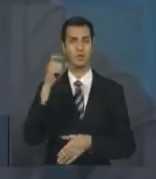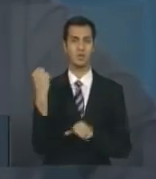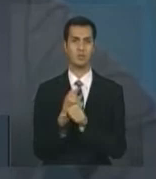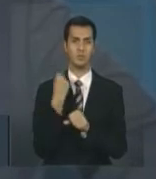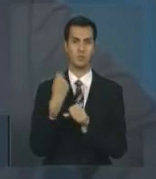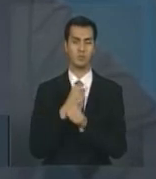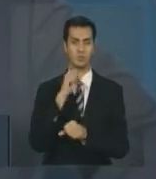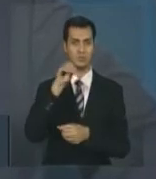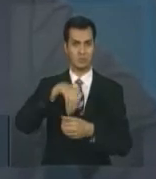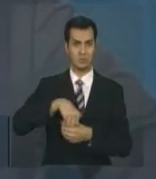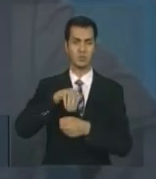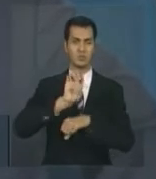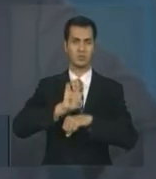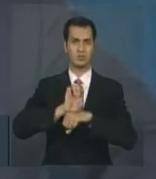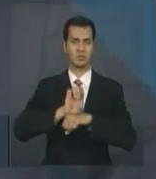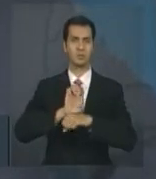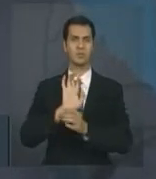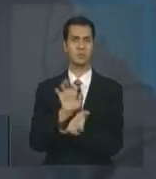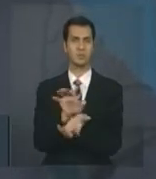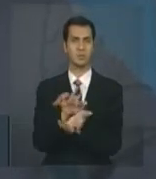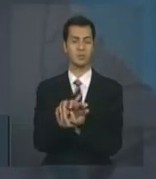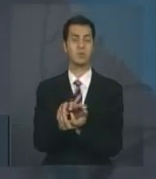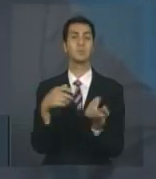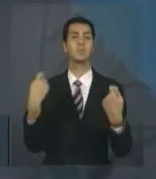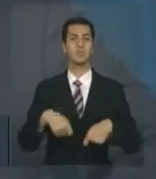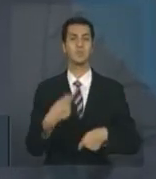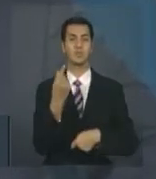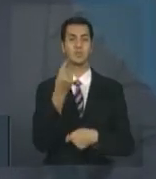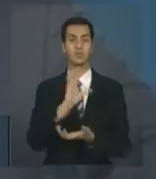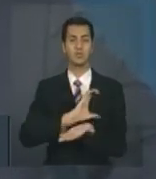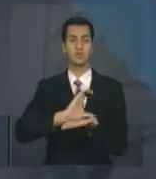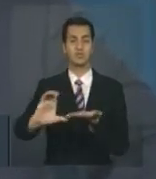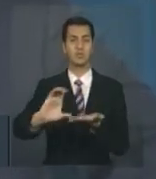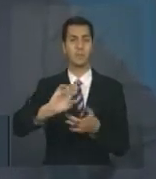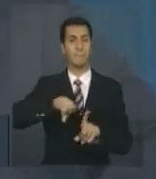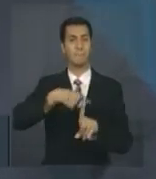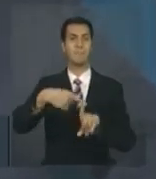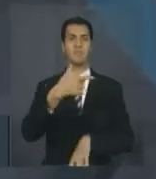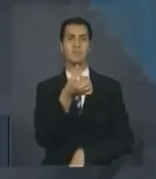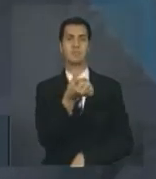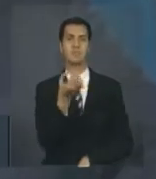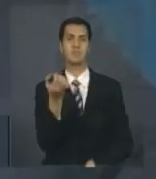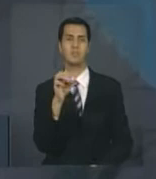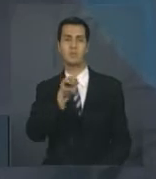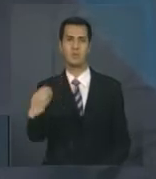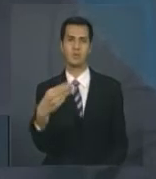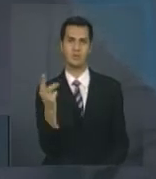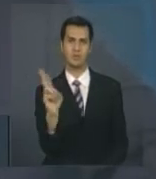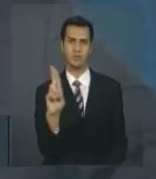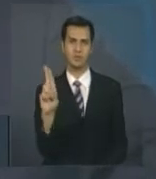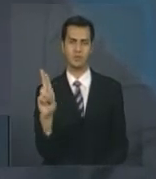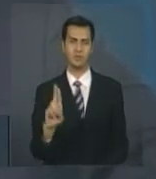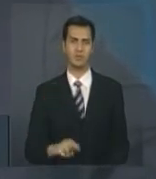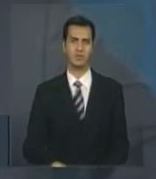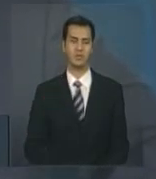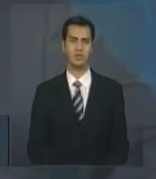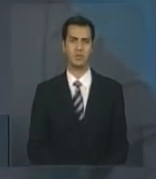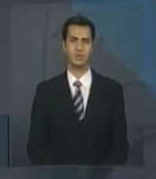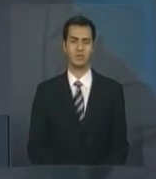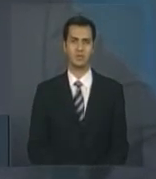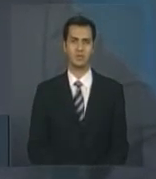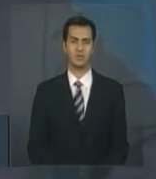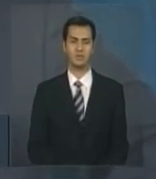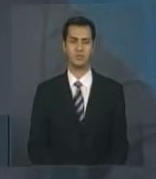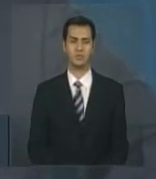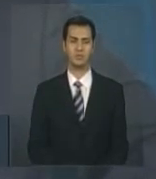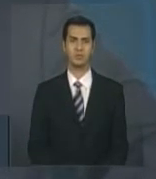em Pernambuco vai demandar recursos superiores a 600 milhões de reais. E